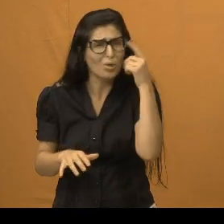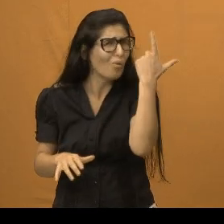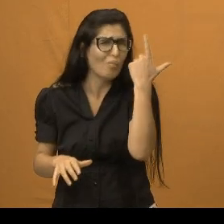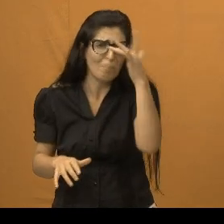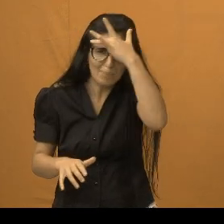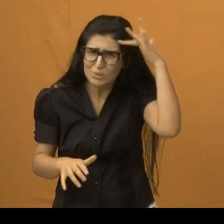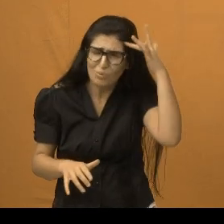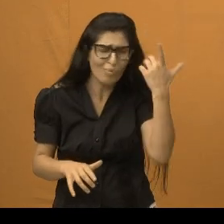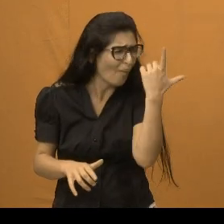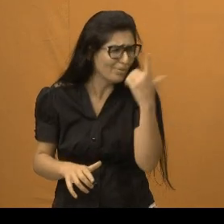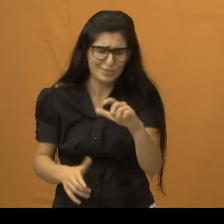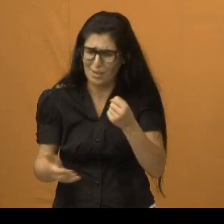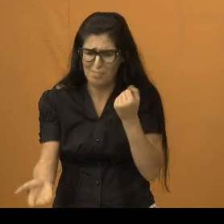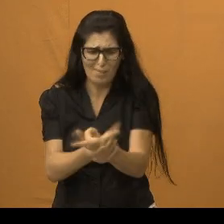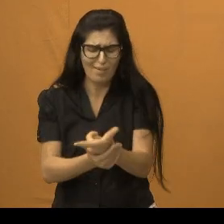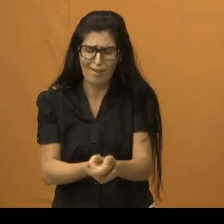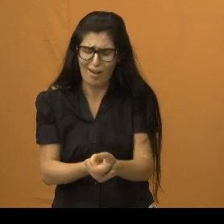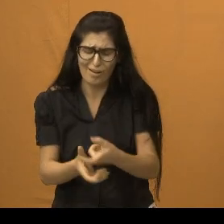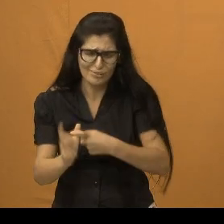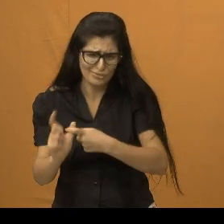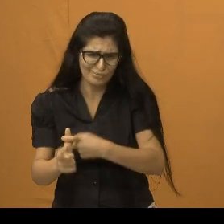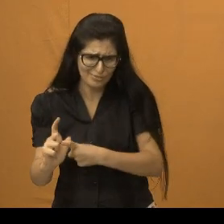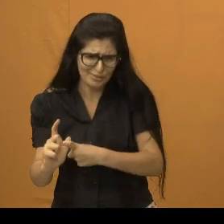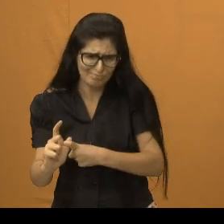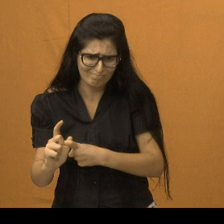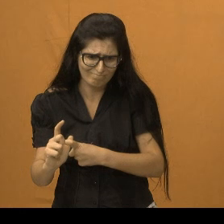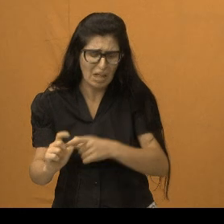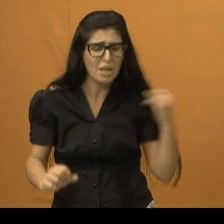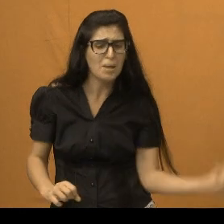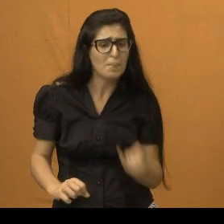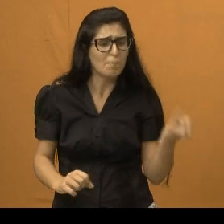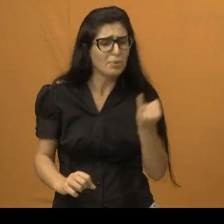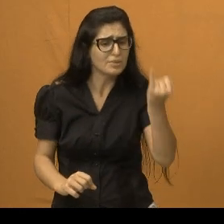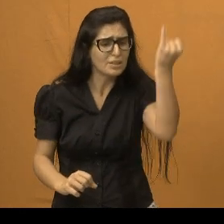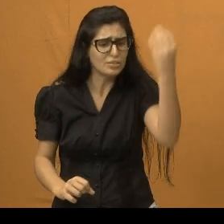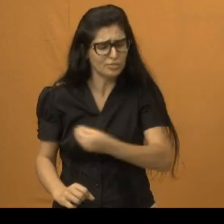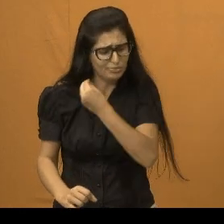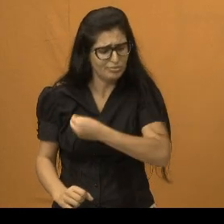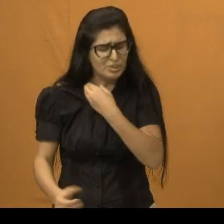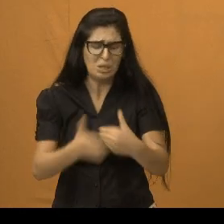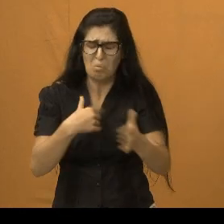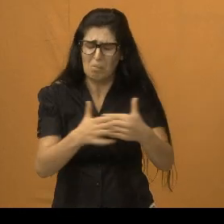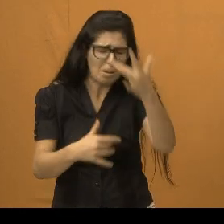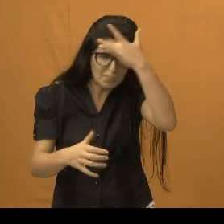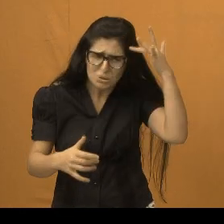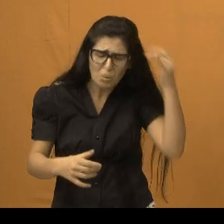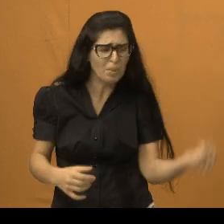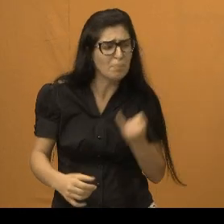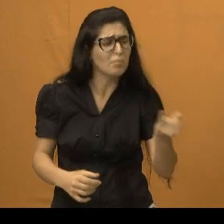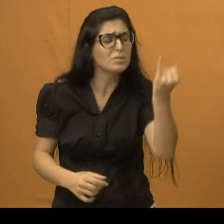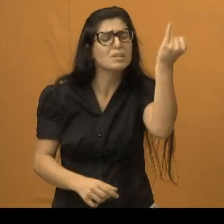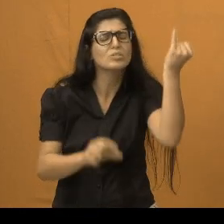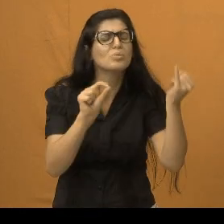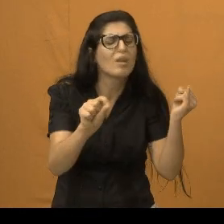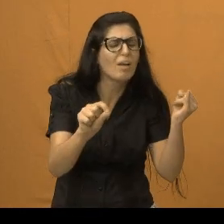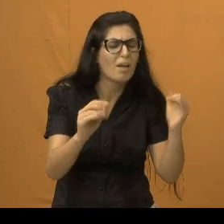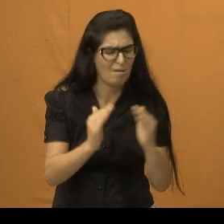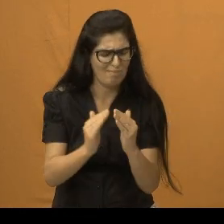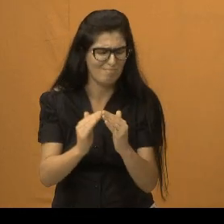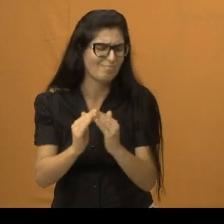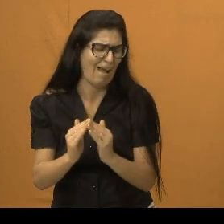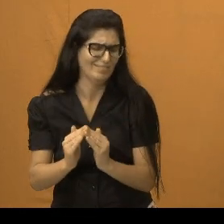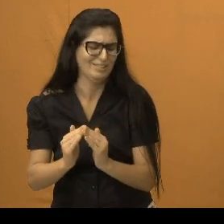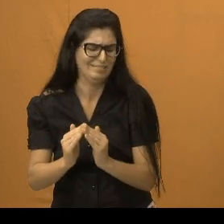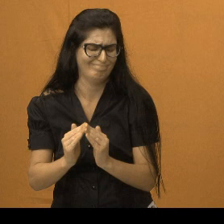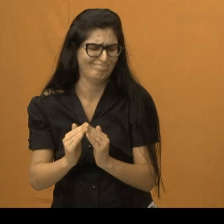suas próprias contas. E a sua casa é o bem mais precioso que ele tem hoje, né? E quando ele não consegue pagar o seu próprio IPTU, né, por